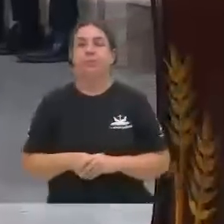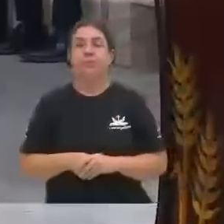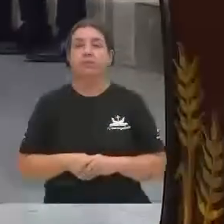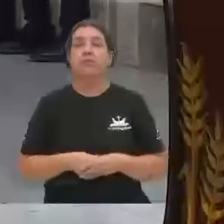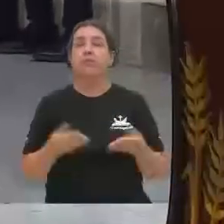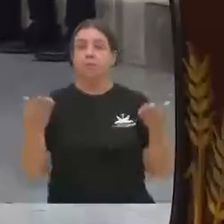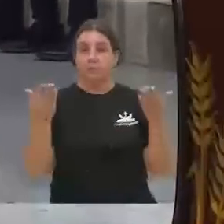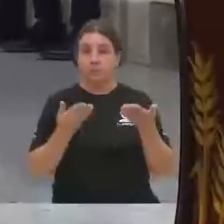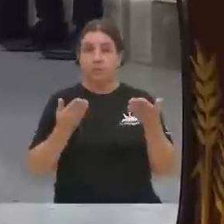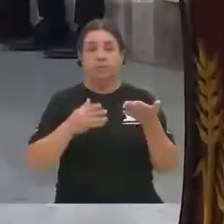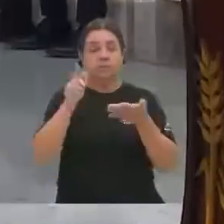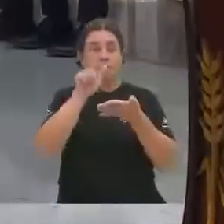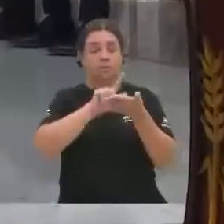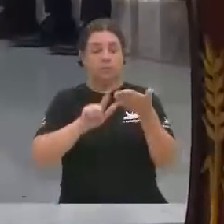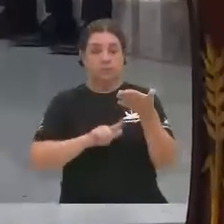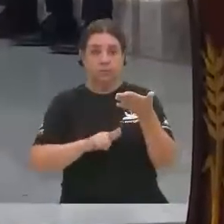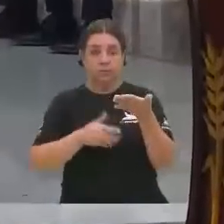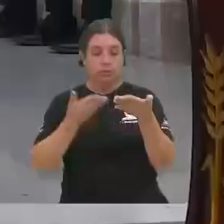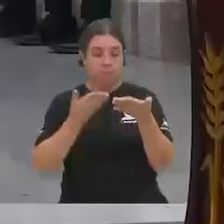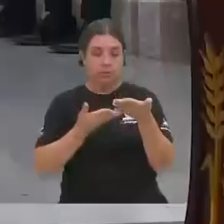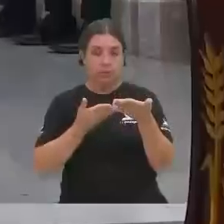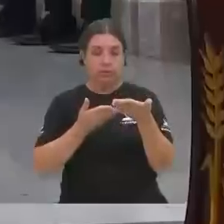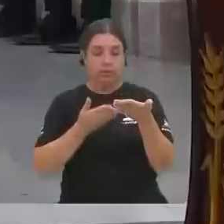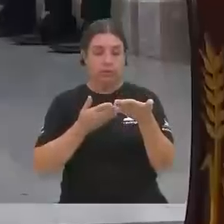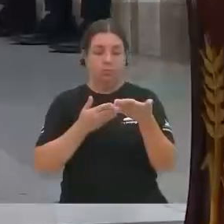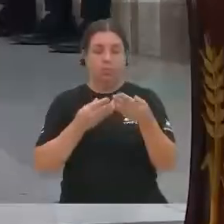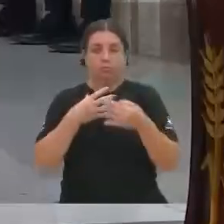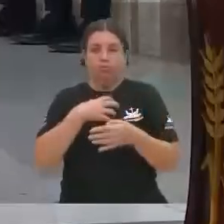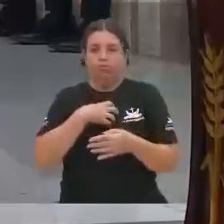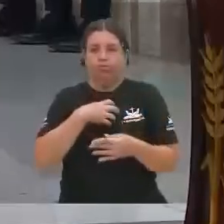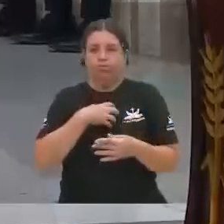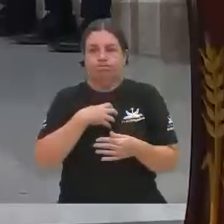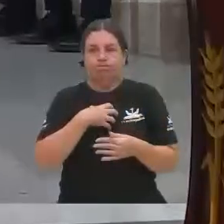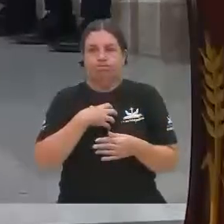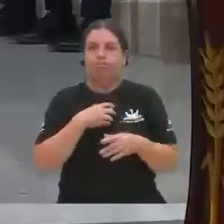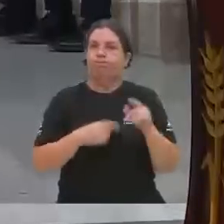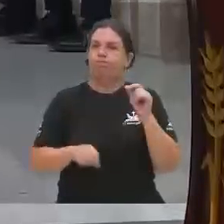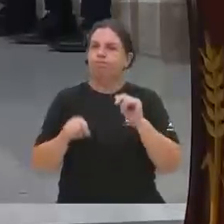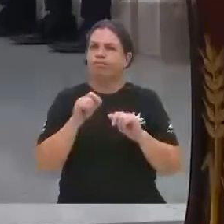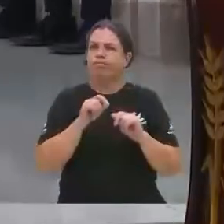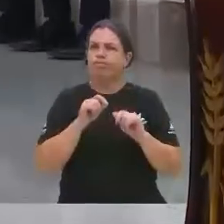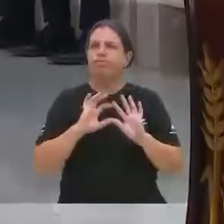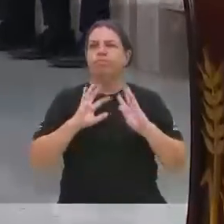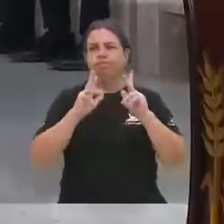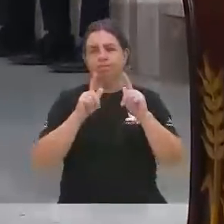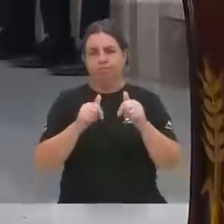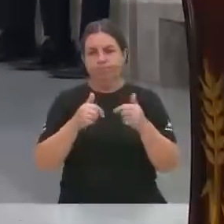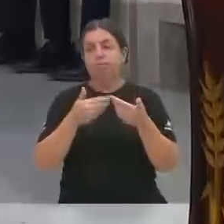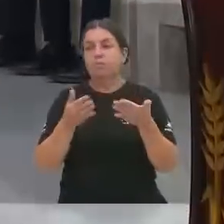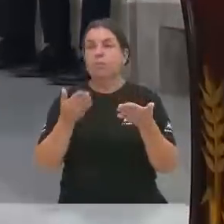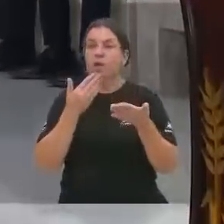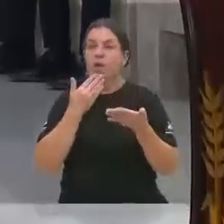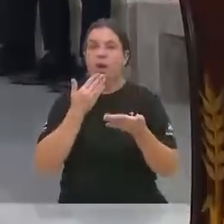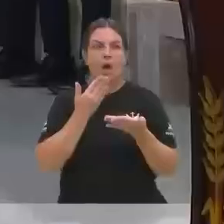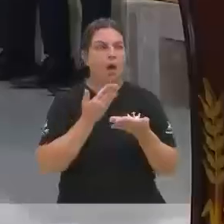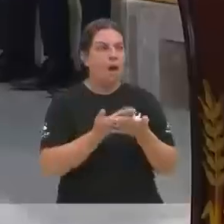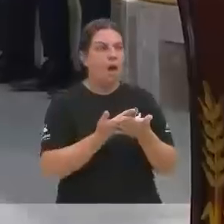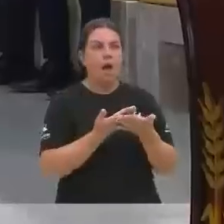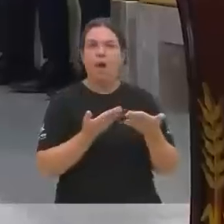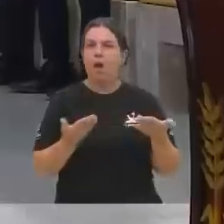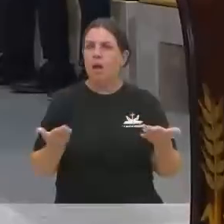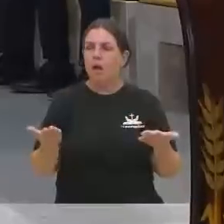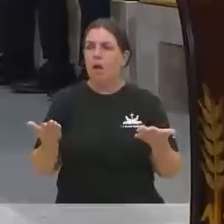hoje a liturgia nos coloca que todos ficavam admirados